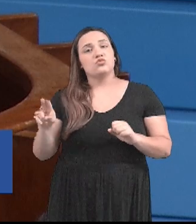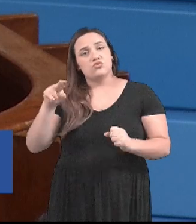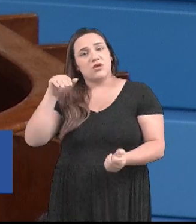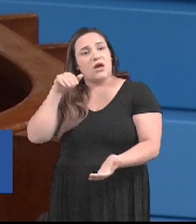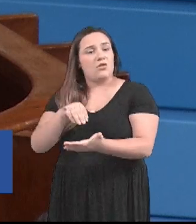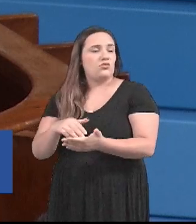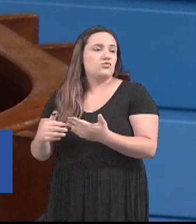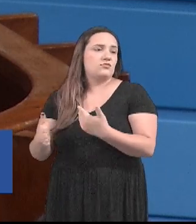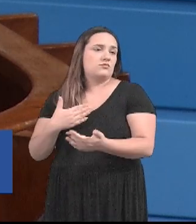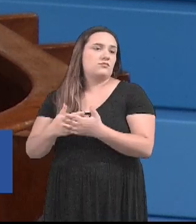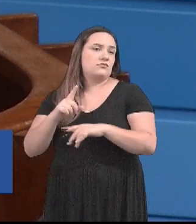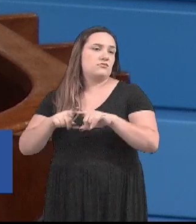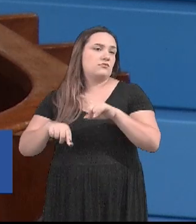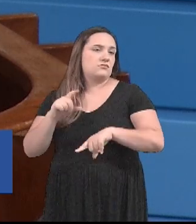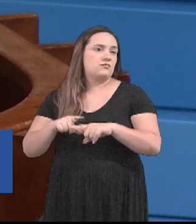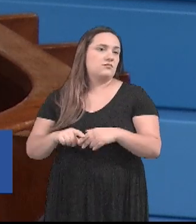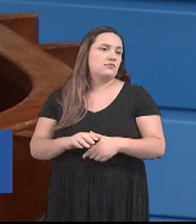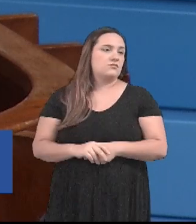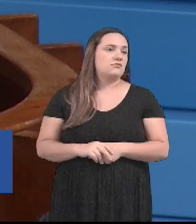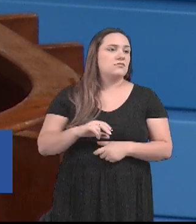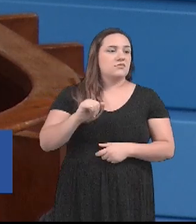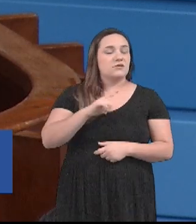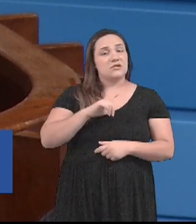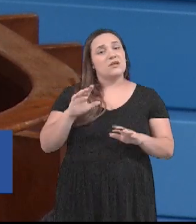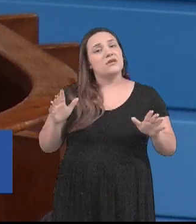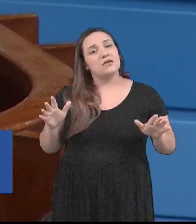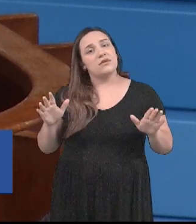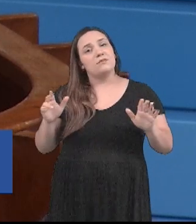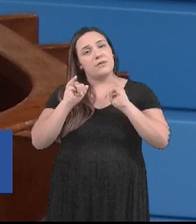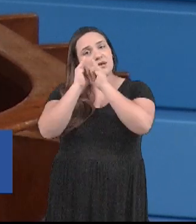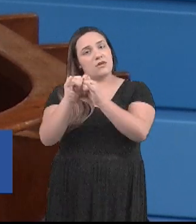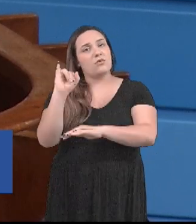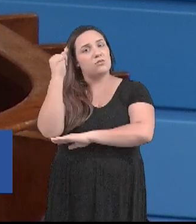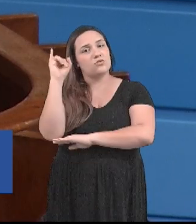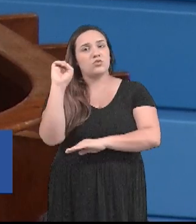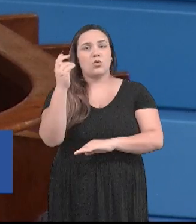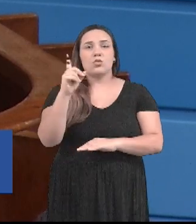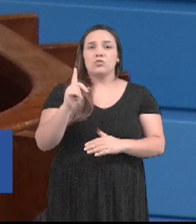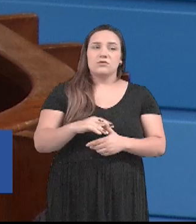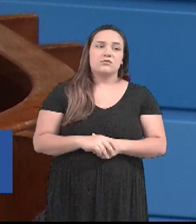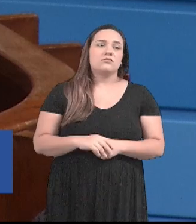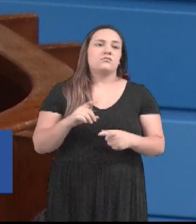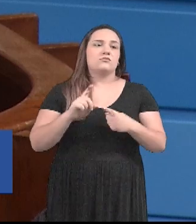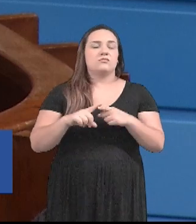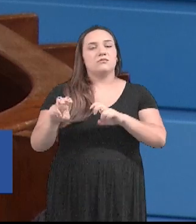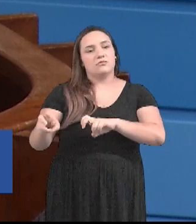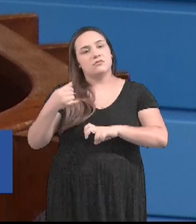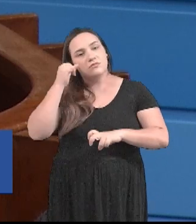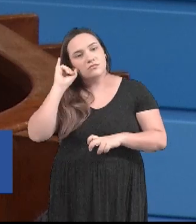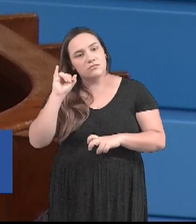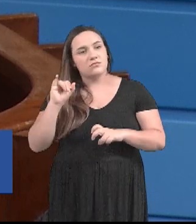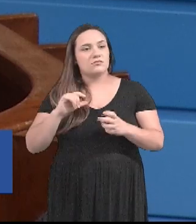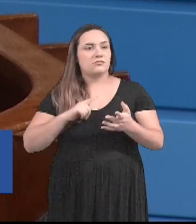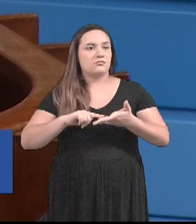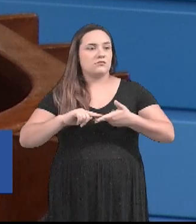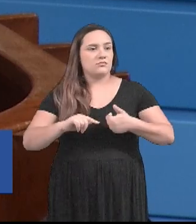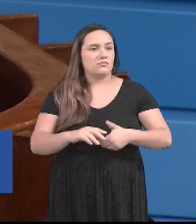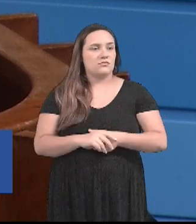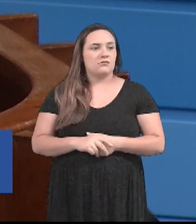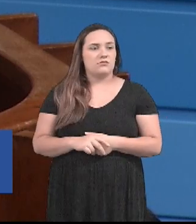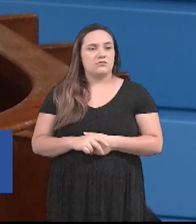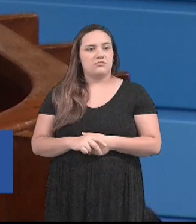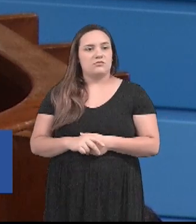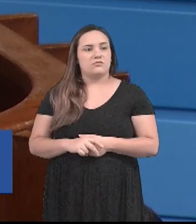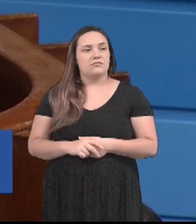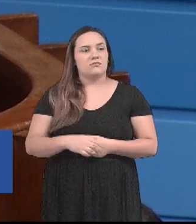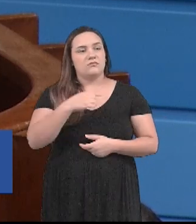qualquer mercadoria, com ou sem incentivo geral, insumos agropecuários, entre muitos outros.